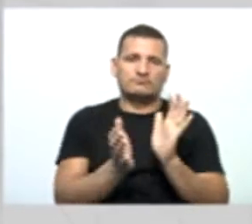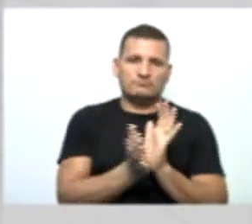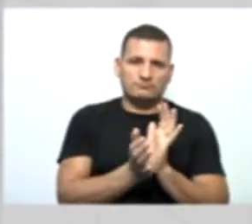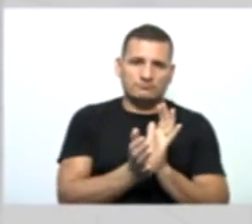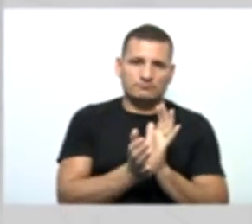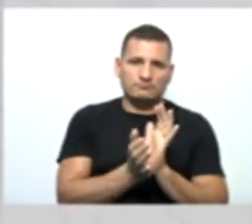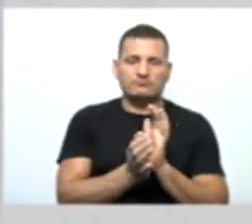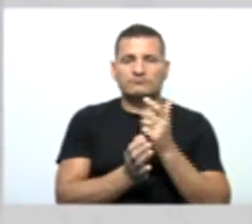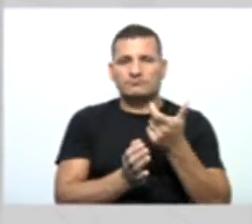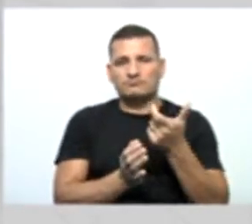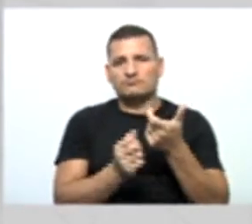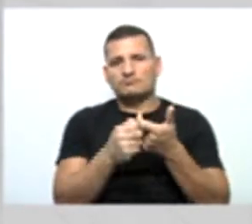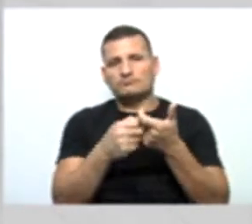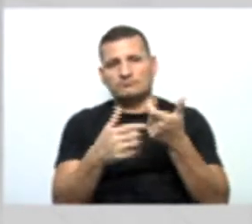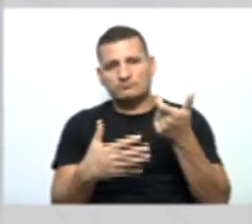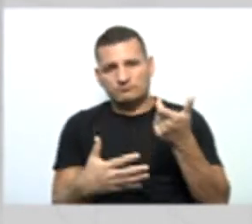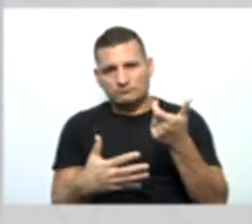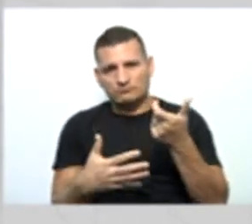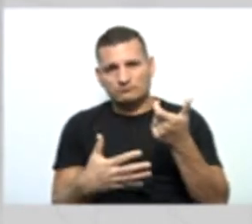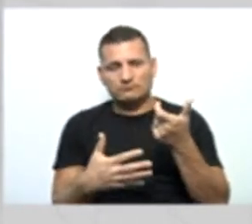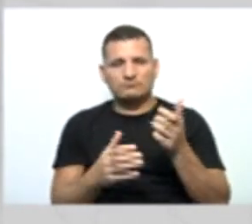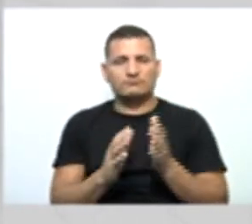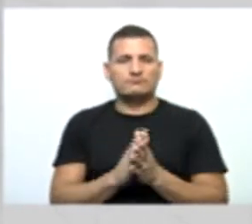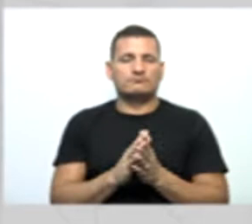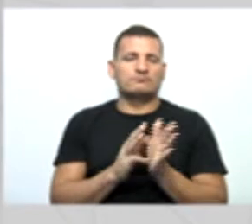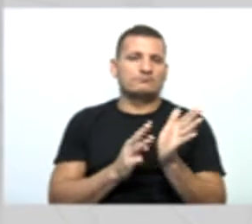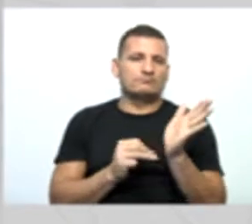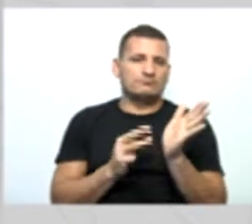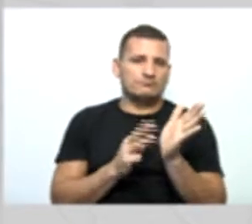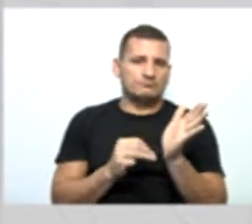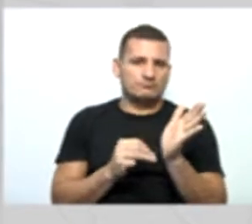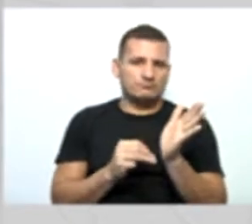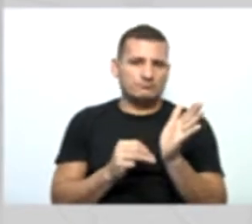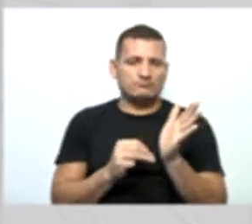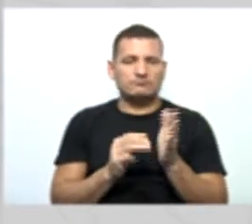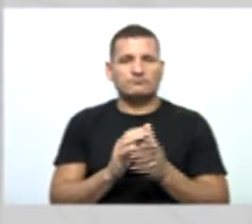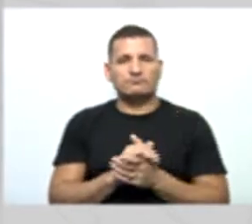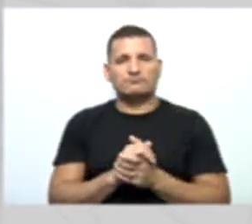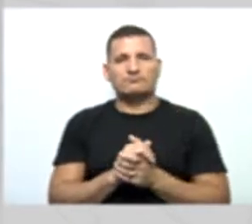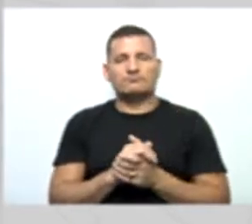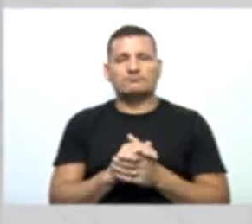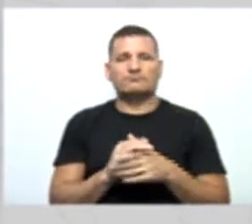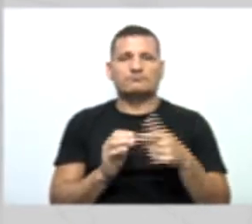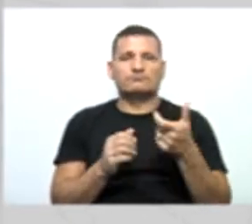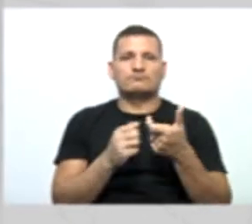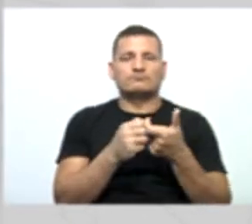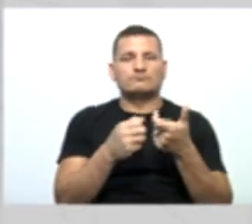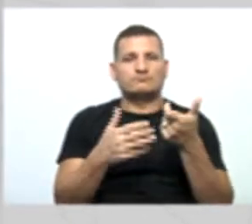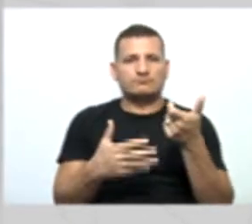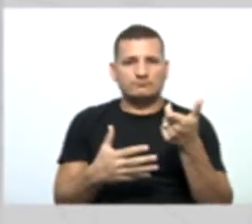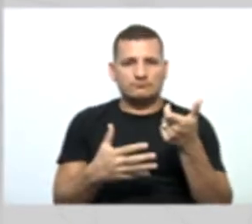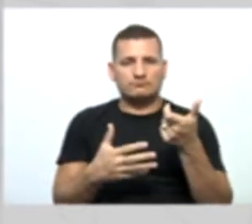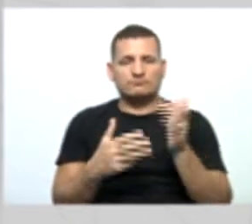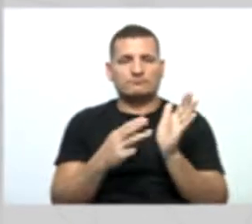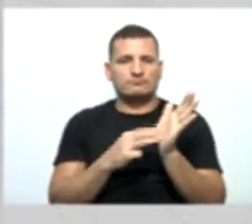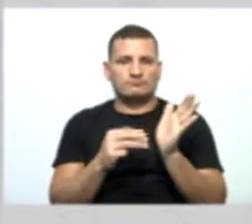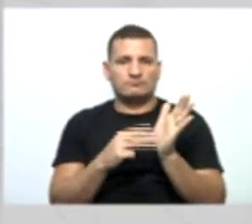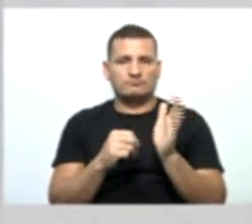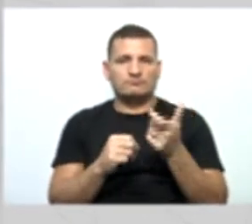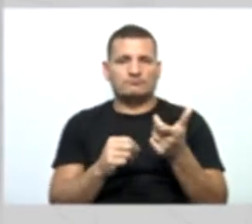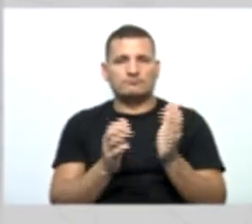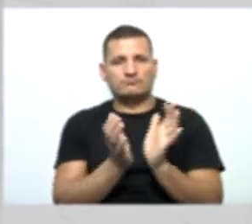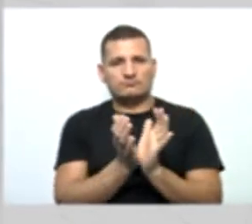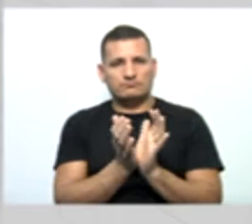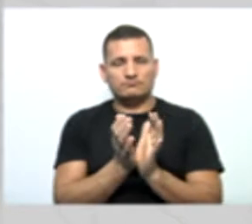objetos, instanciação de objetos, métodos construtores, atributos e métodos de classes e instância, arrays, que